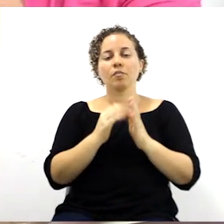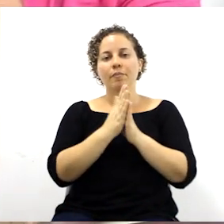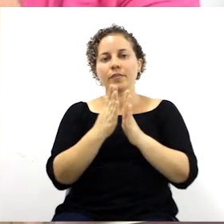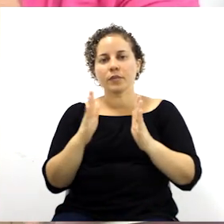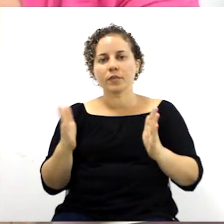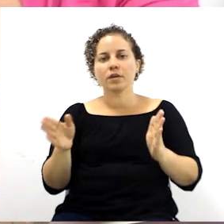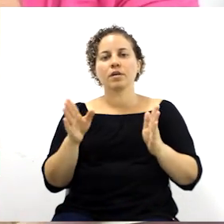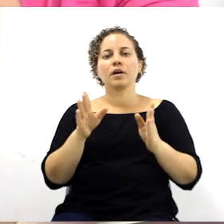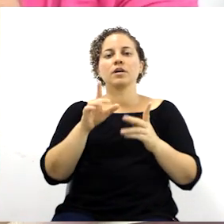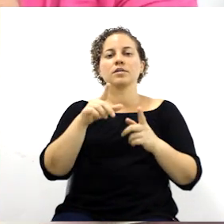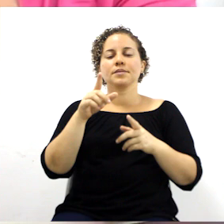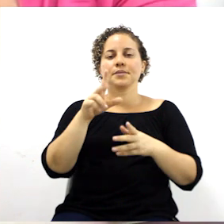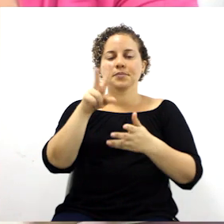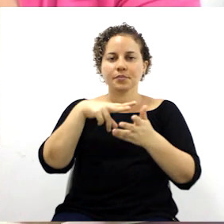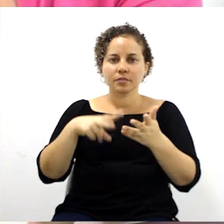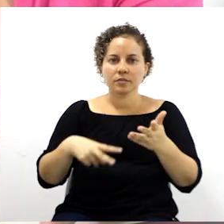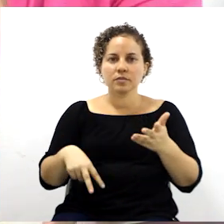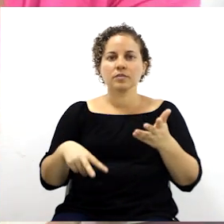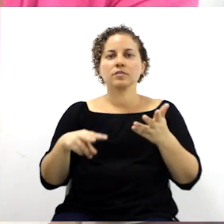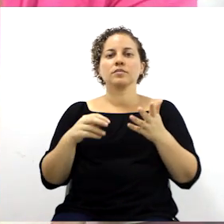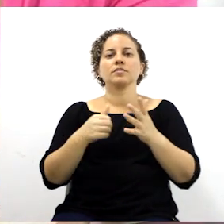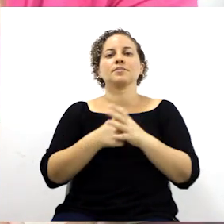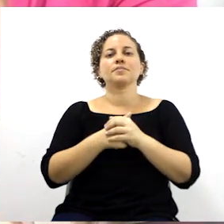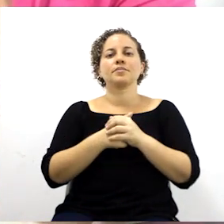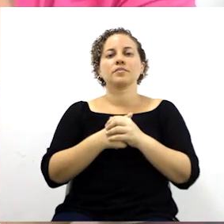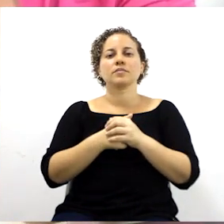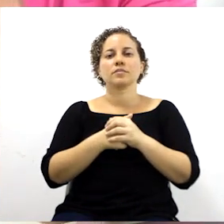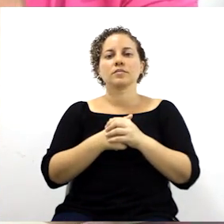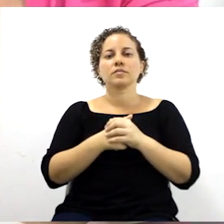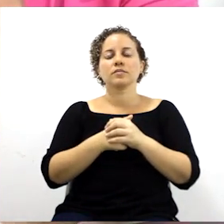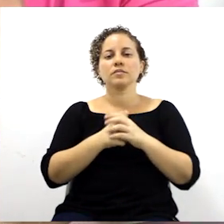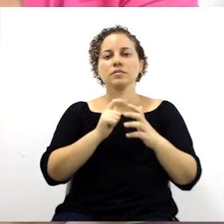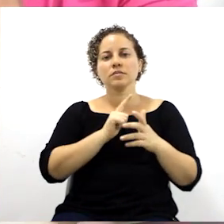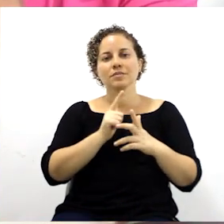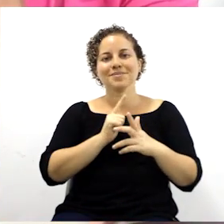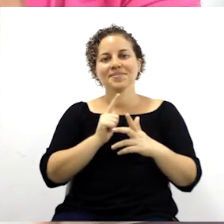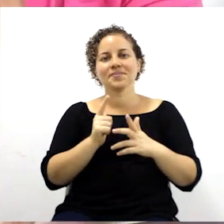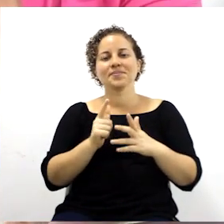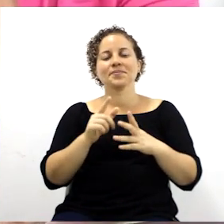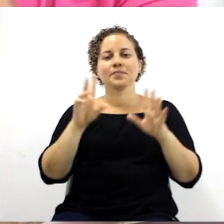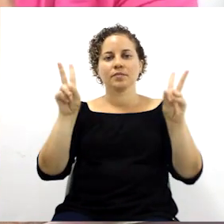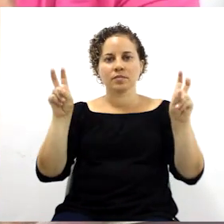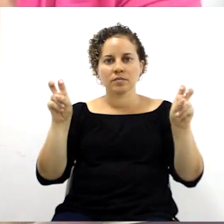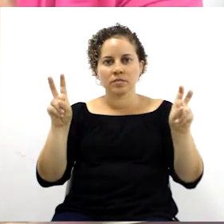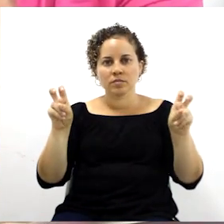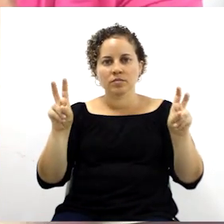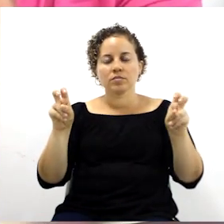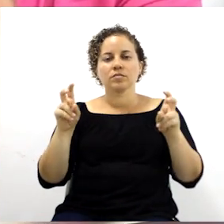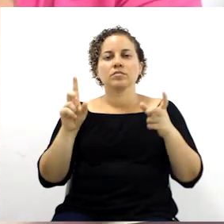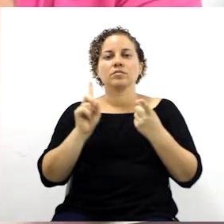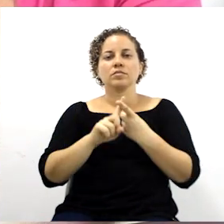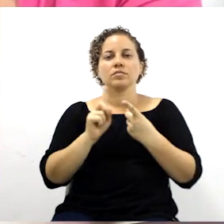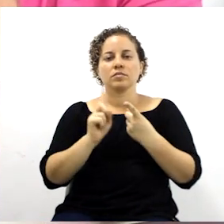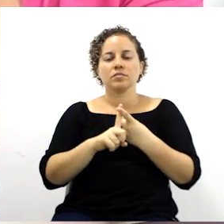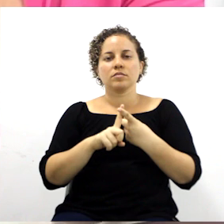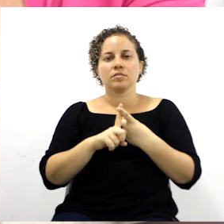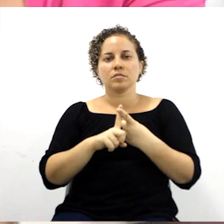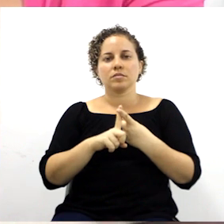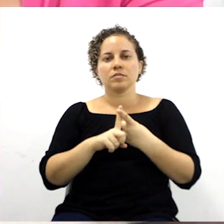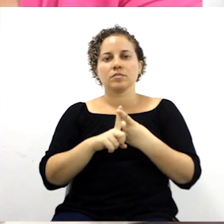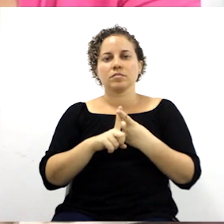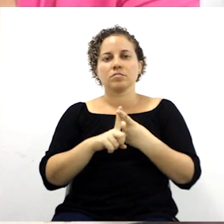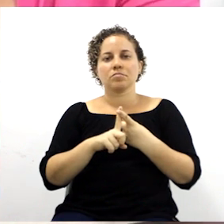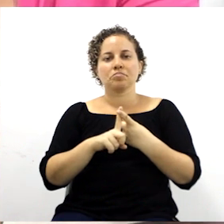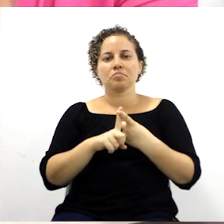guias de leitura. Então, esses boletins poderiam ser temáticos, né, de alguma obra,